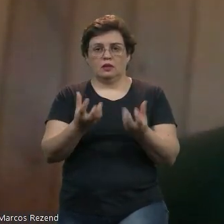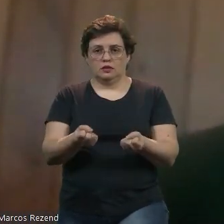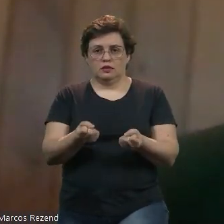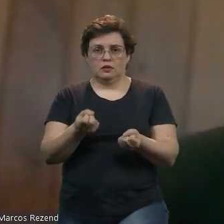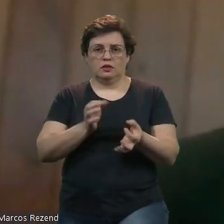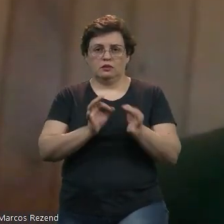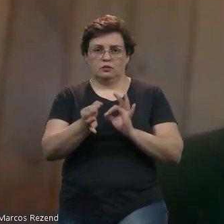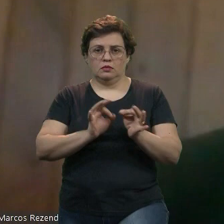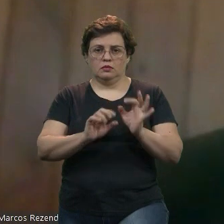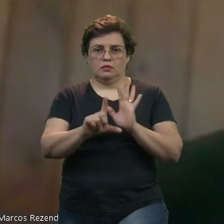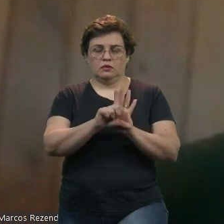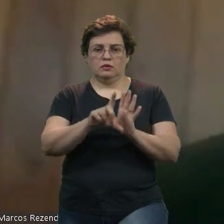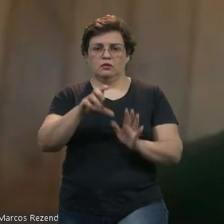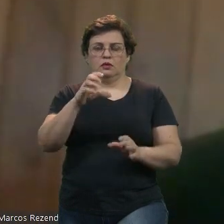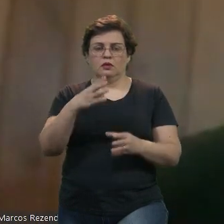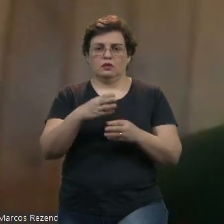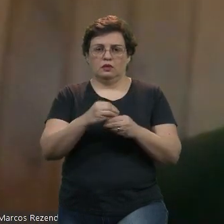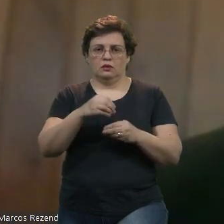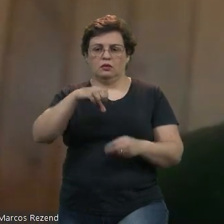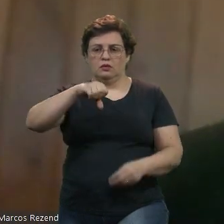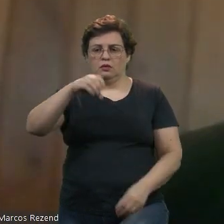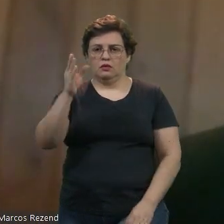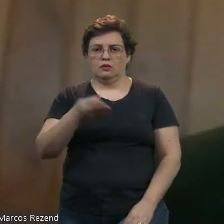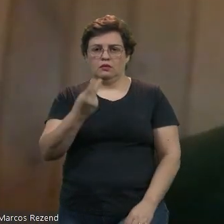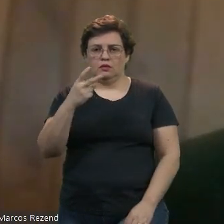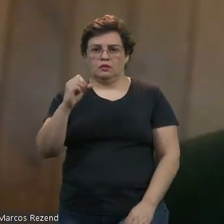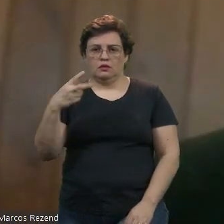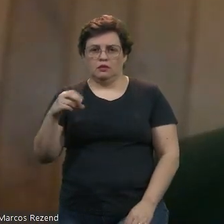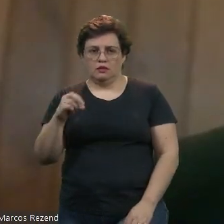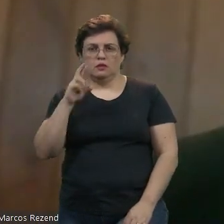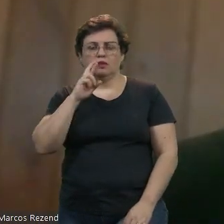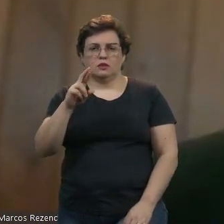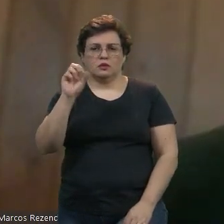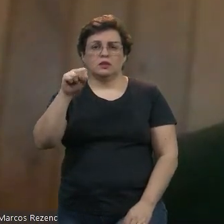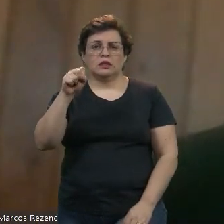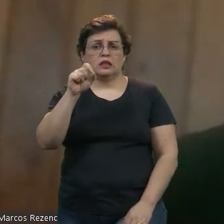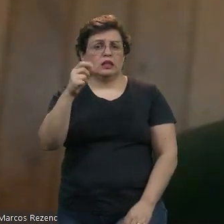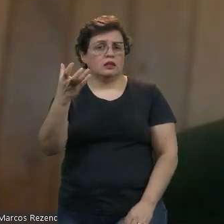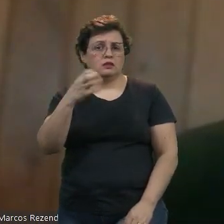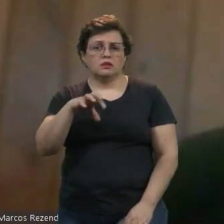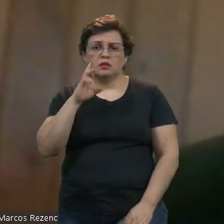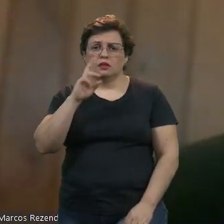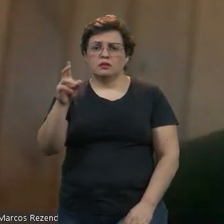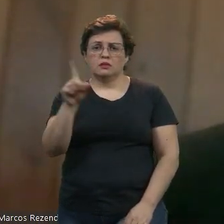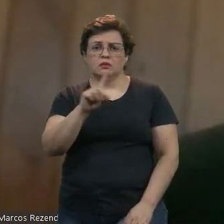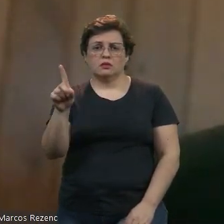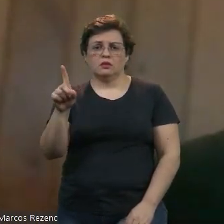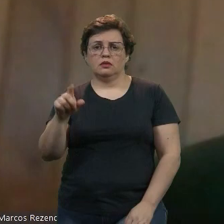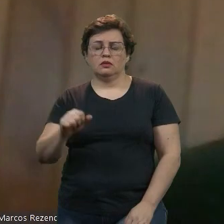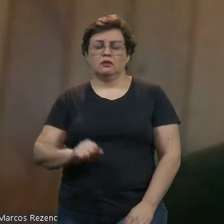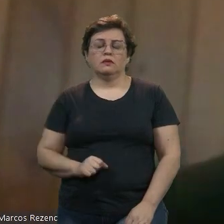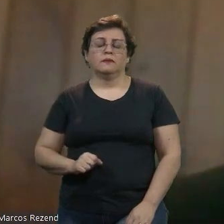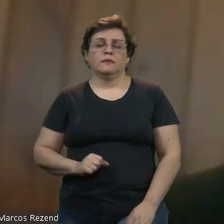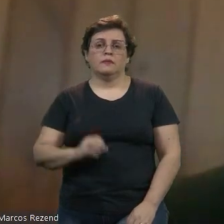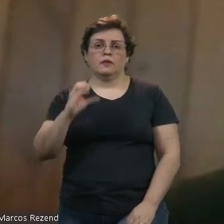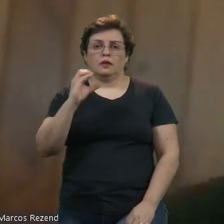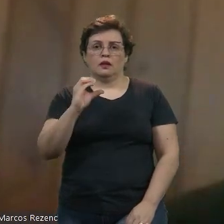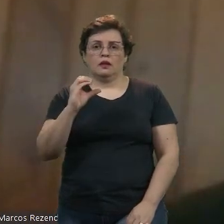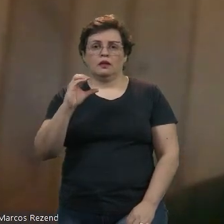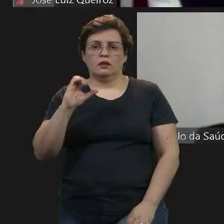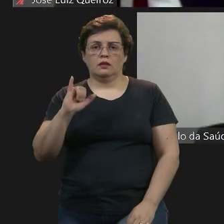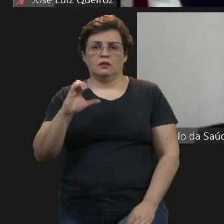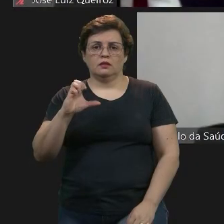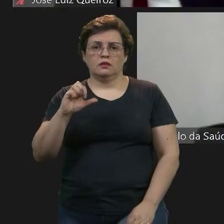de lei complementar 9 de 2020 responderão sim. Aqueles que forem contrários responderão não. Vereador Cícero do